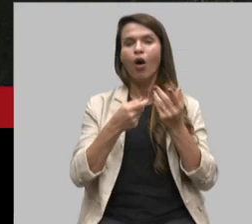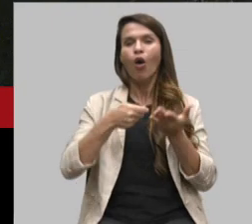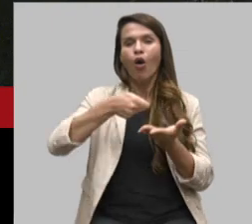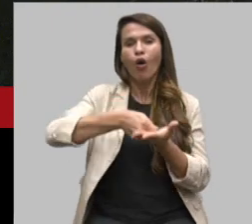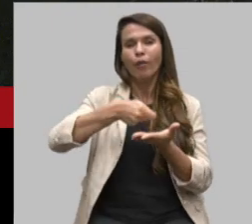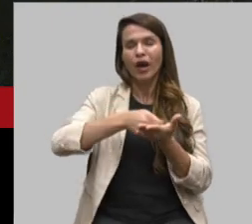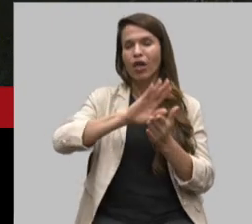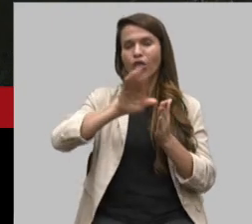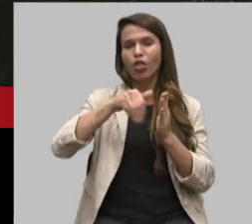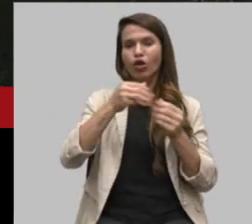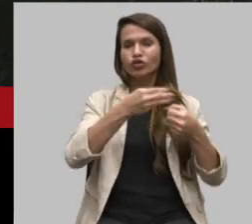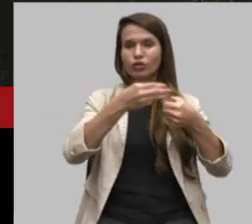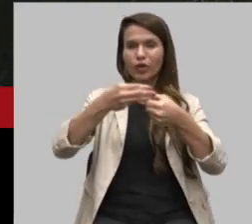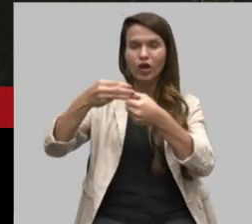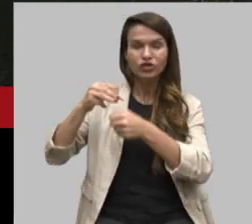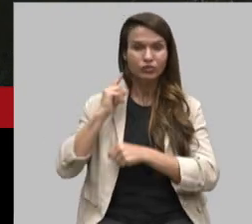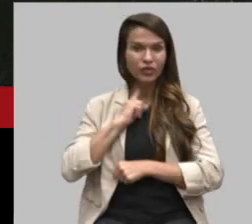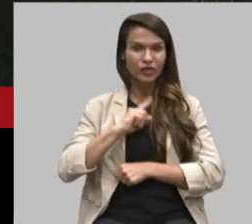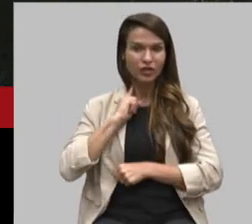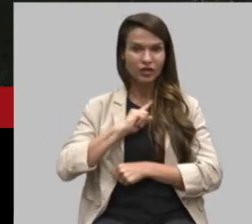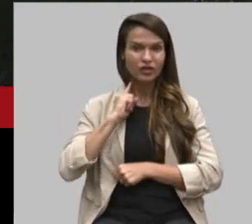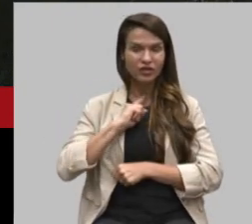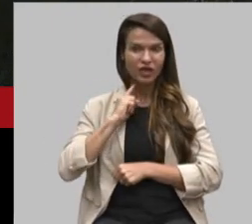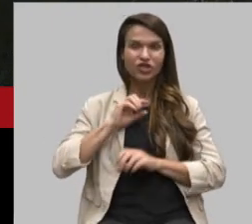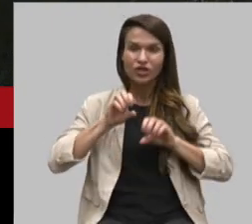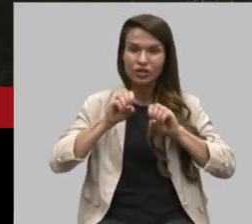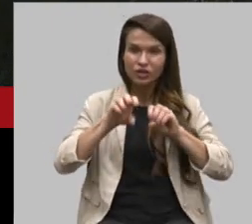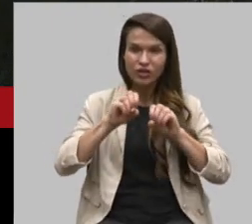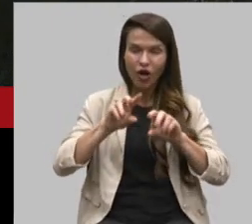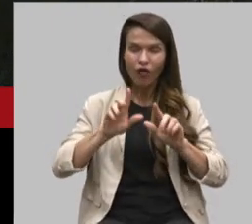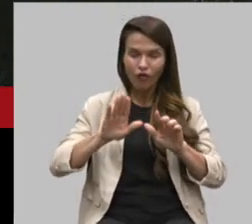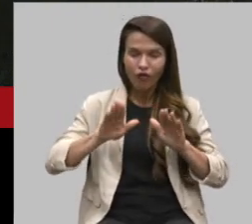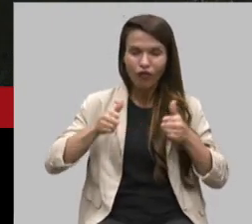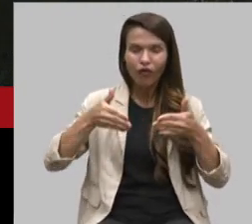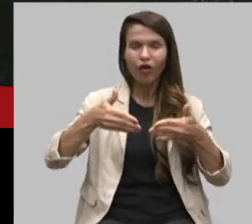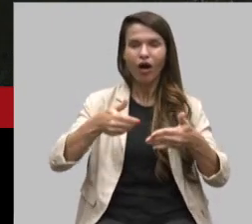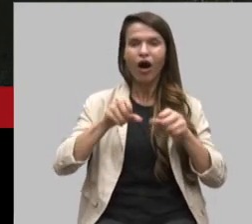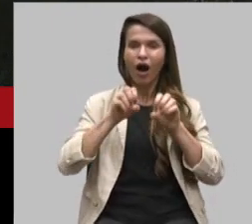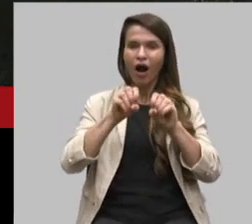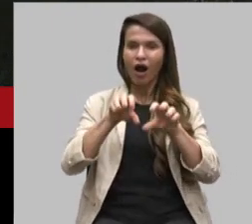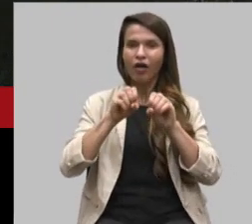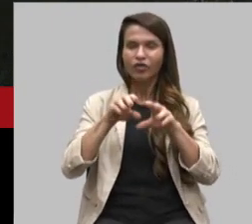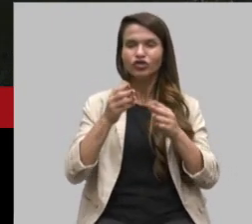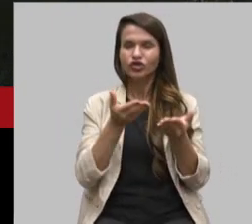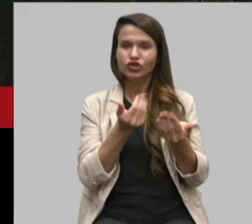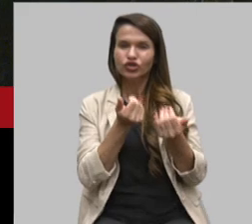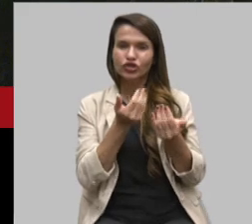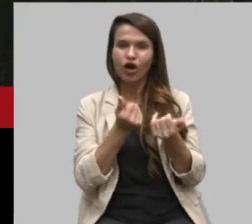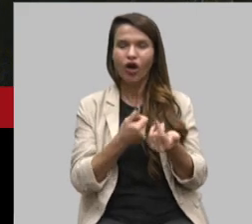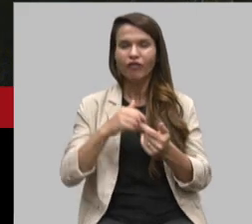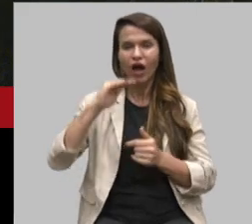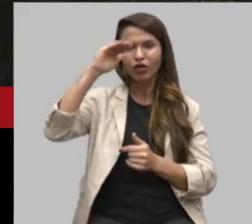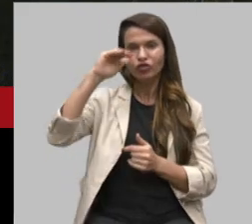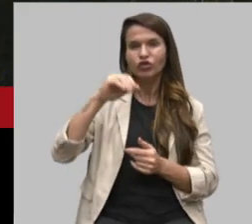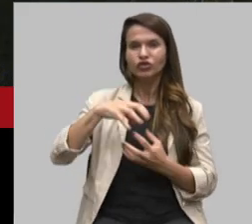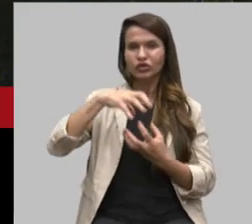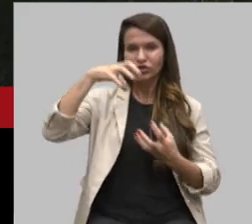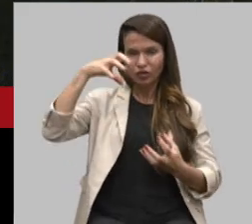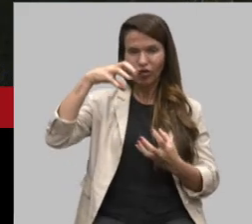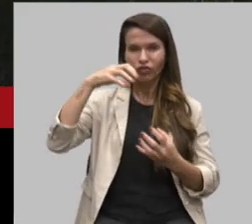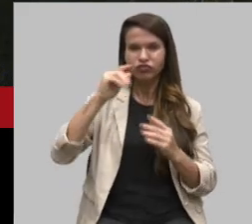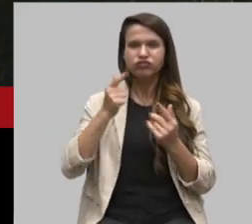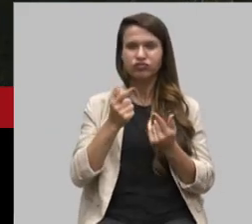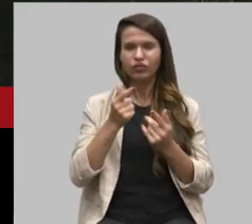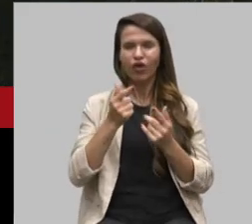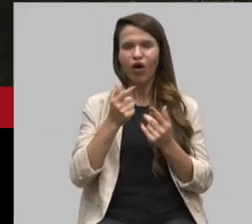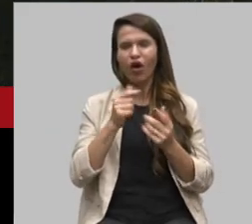os municípios de Minas Gerais de ensino dedicado à alfabetização de jovens adultos e idosos com dissociação do ensino